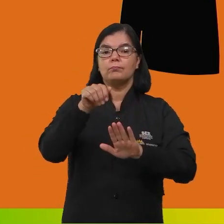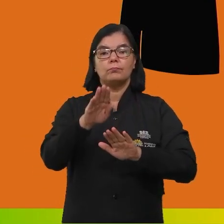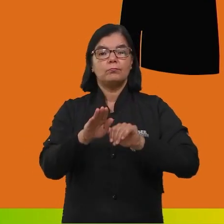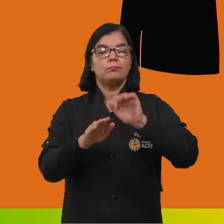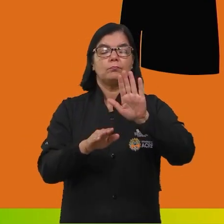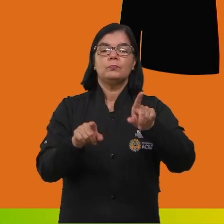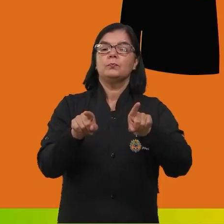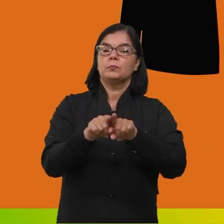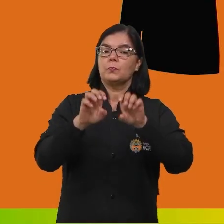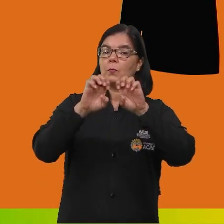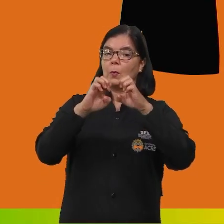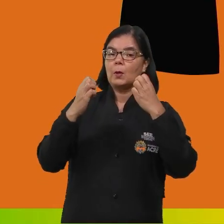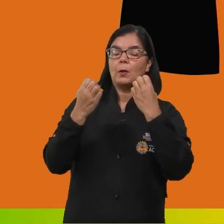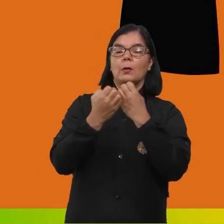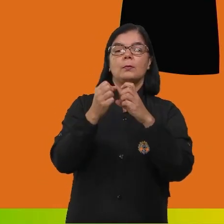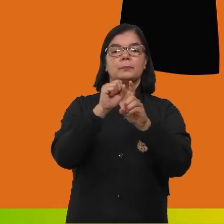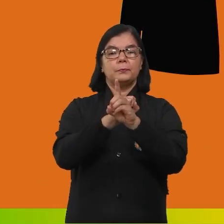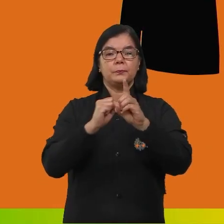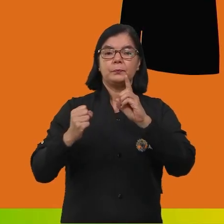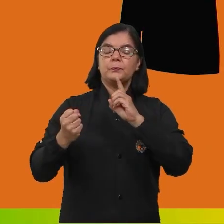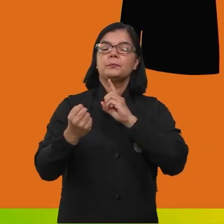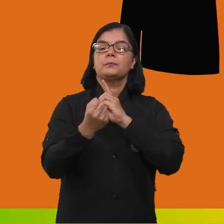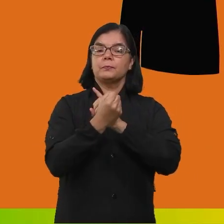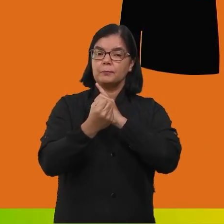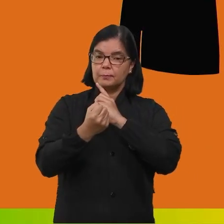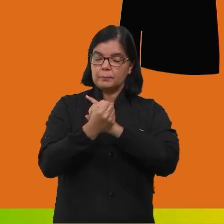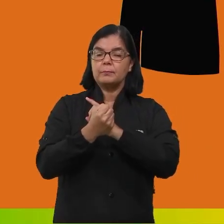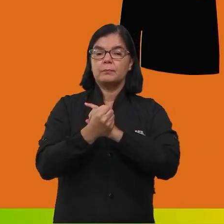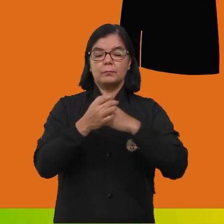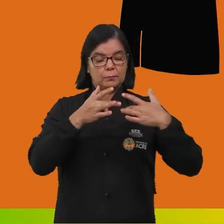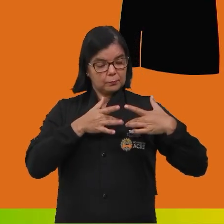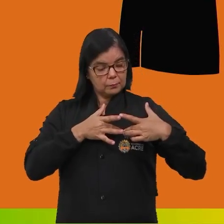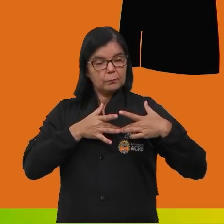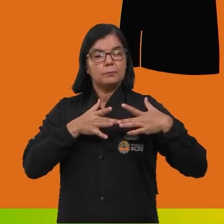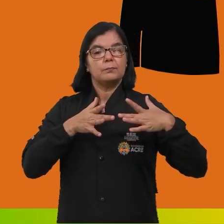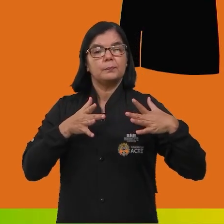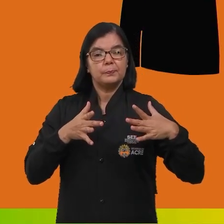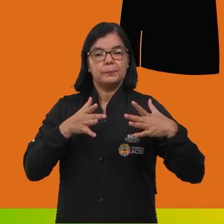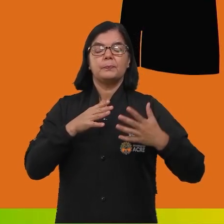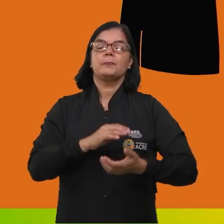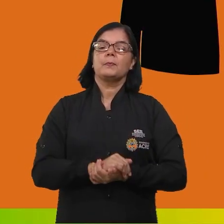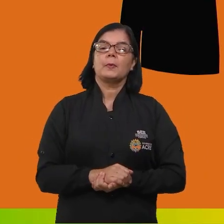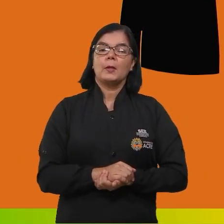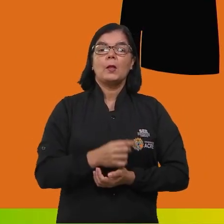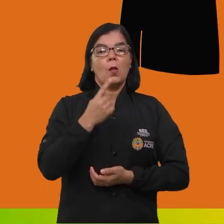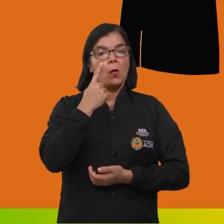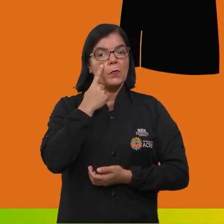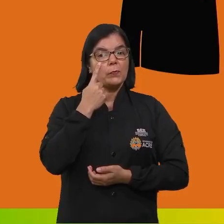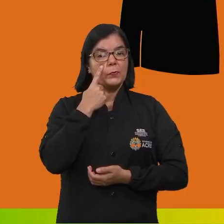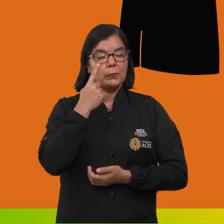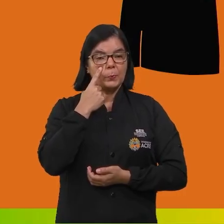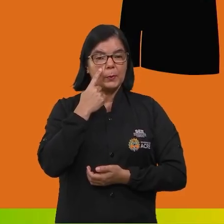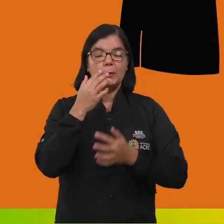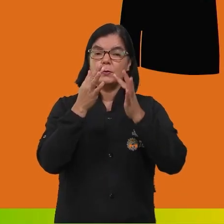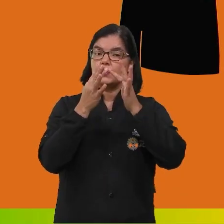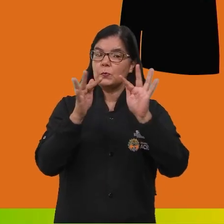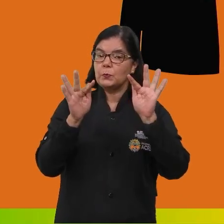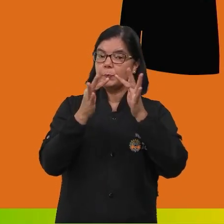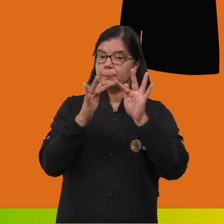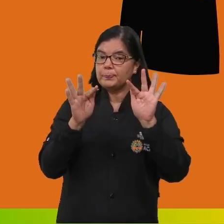também em eventos sociais, no sentido, né, da questão da solidariedade, tá? E a gente vai observar aqui uma